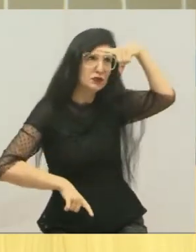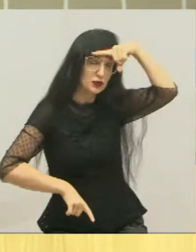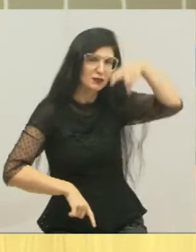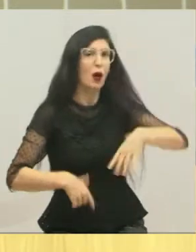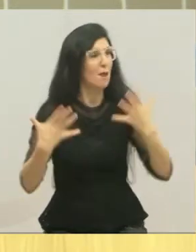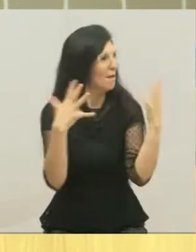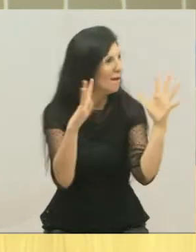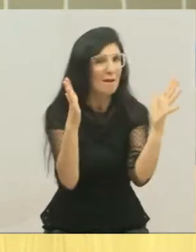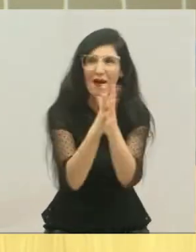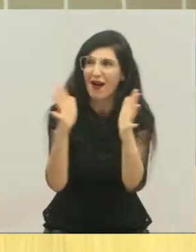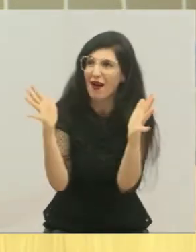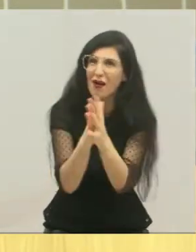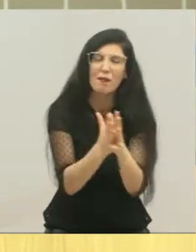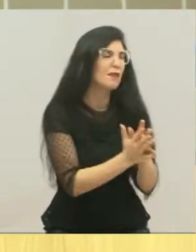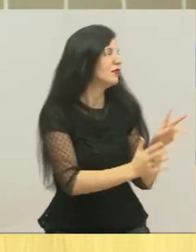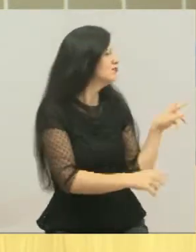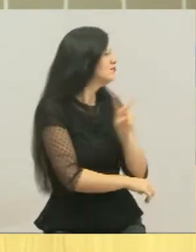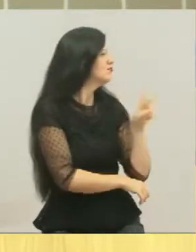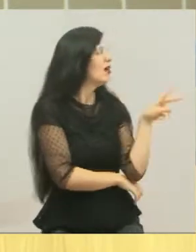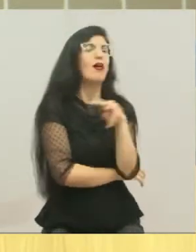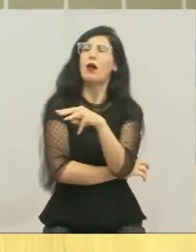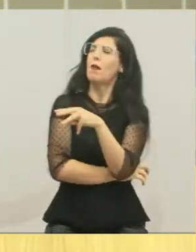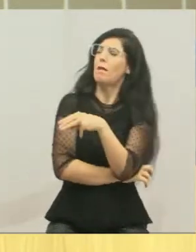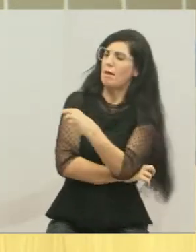vereadora doutora Márcia Santos.